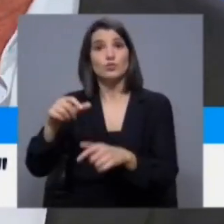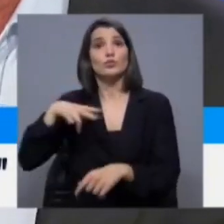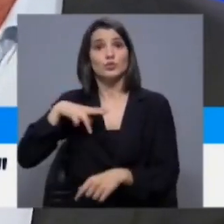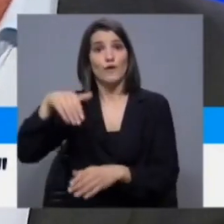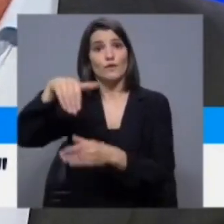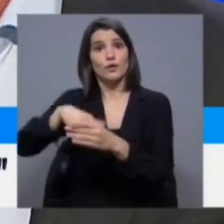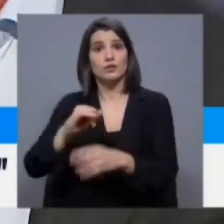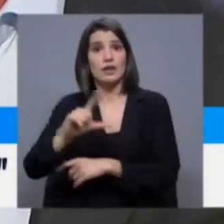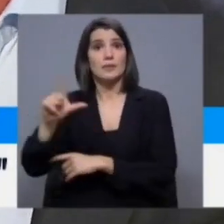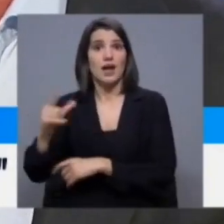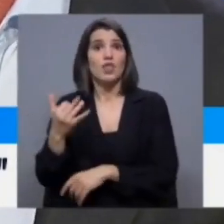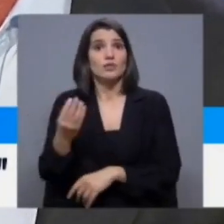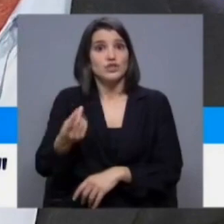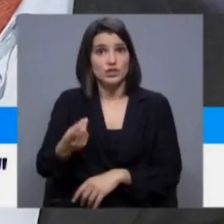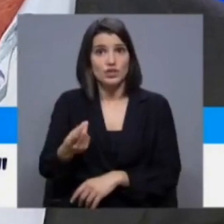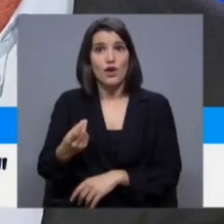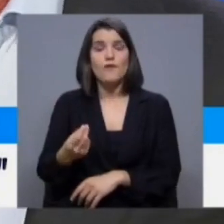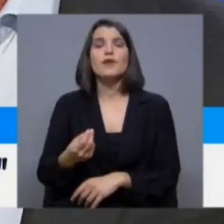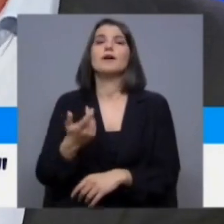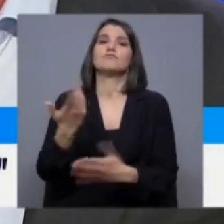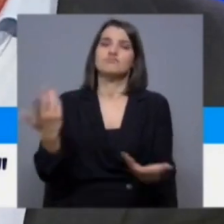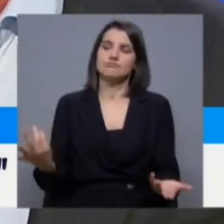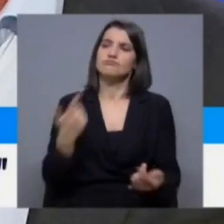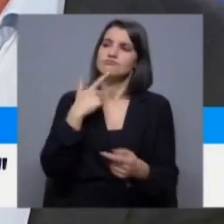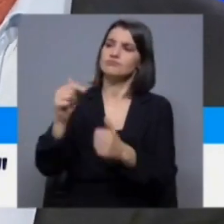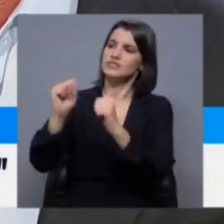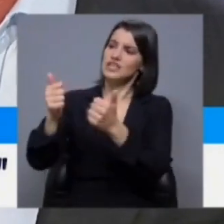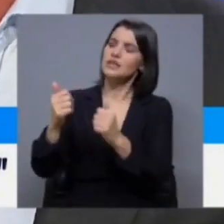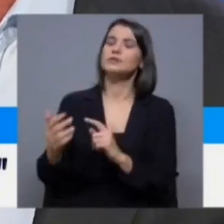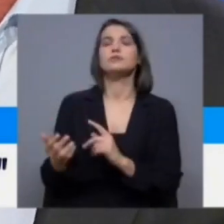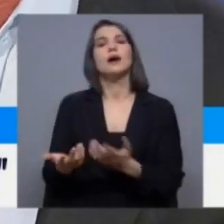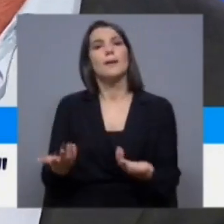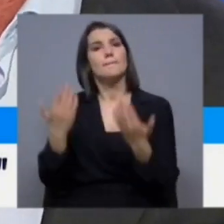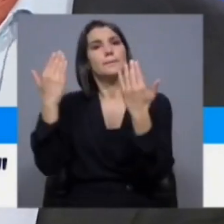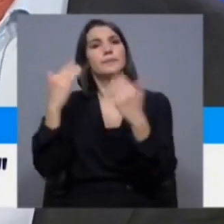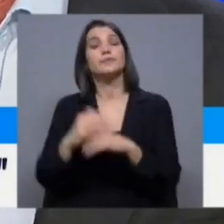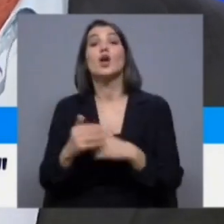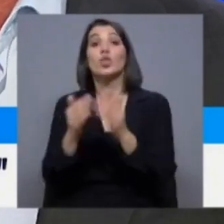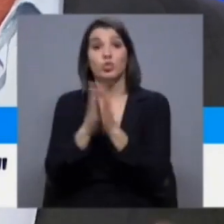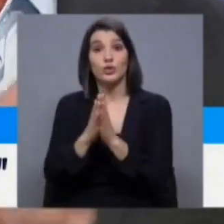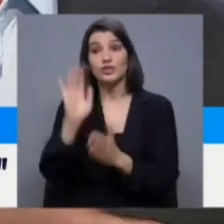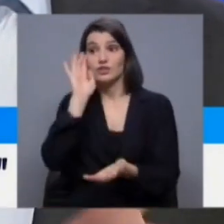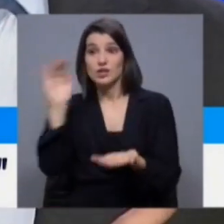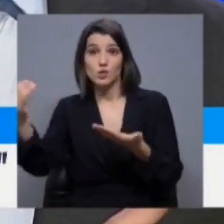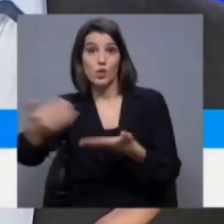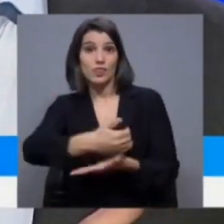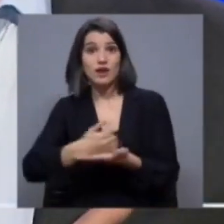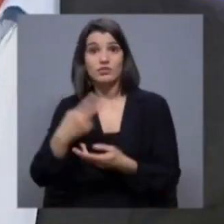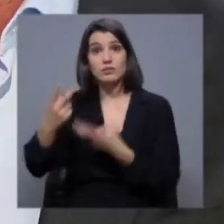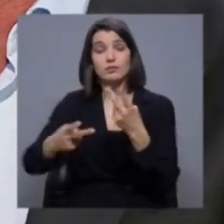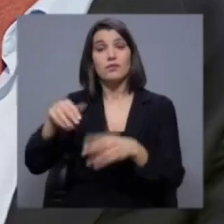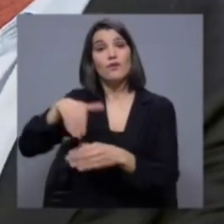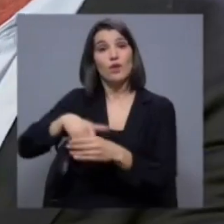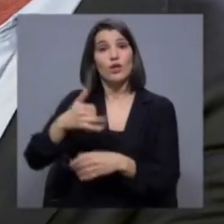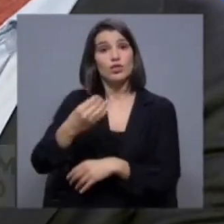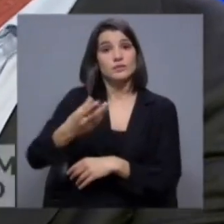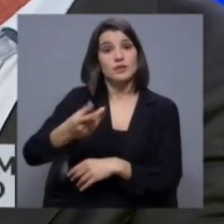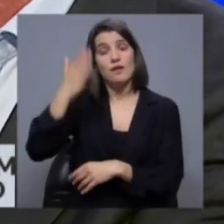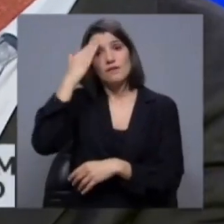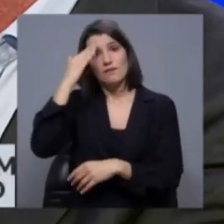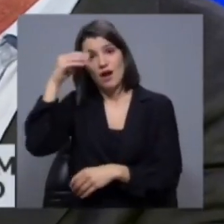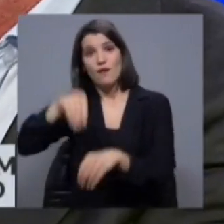Liberal na entre os livros da nora Disseram por bem empregue o seu voto mais em todas as sondagens que analisam o voto 2019